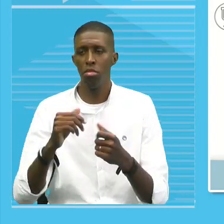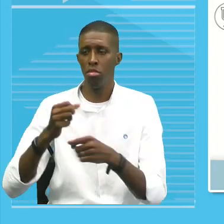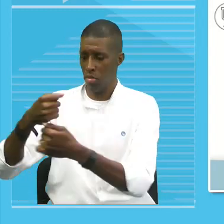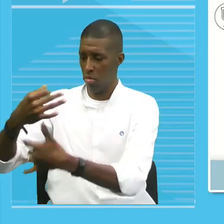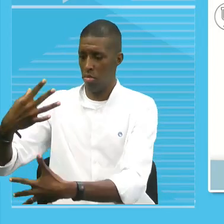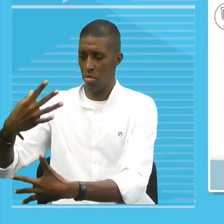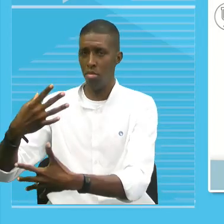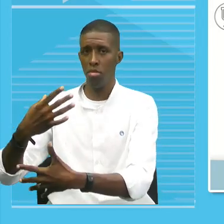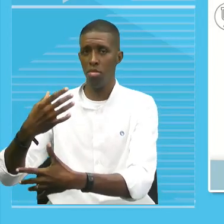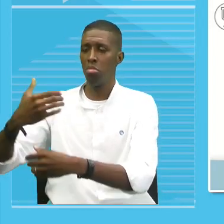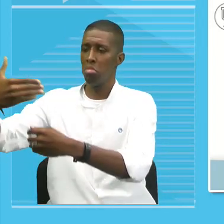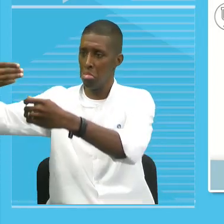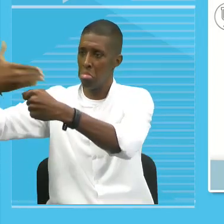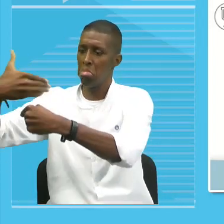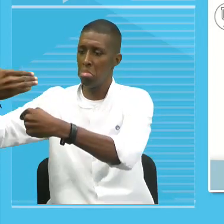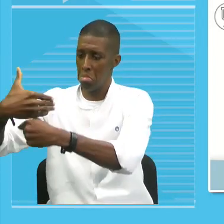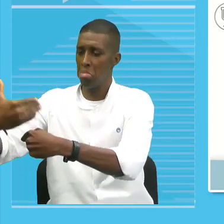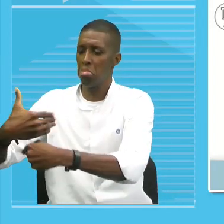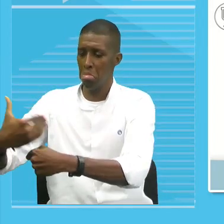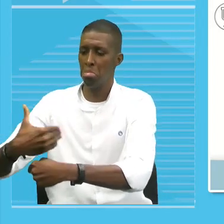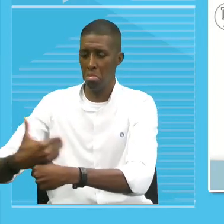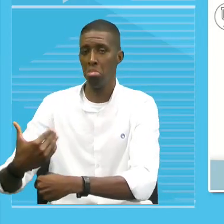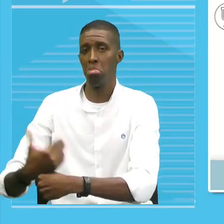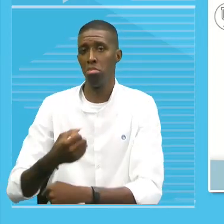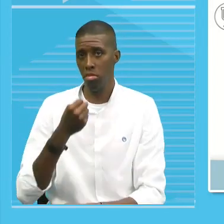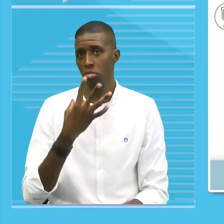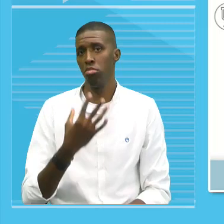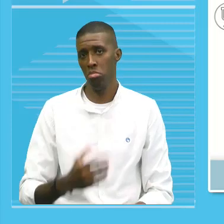então muy BM tá